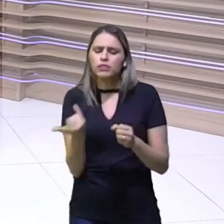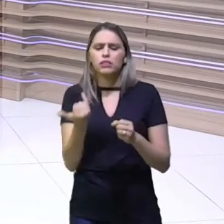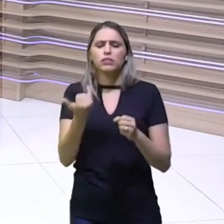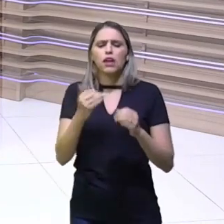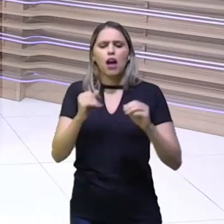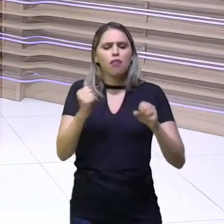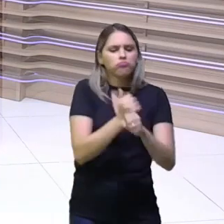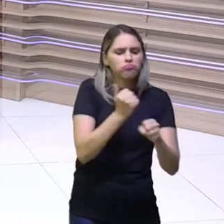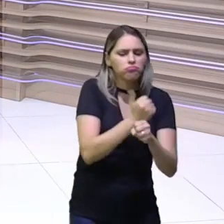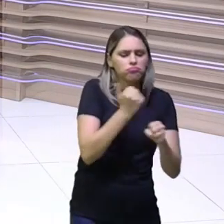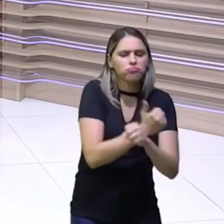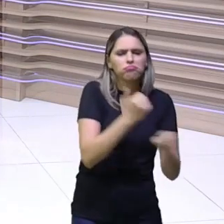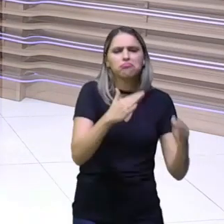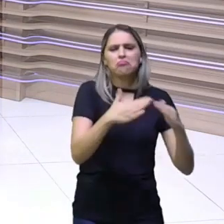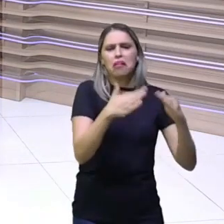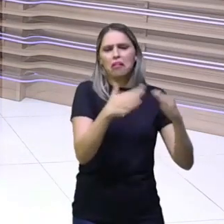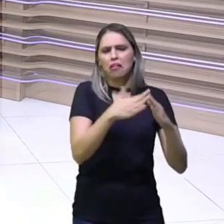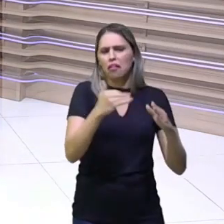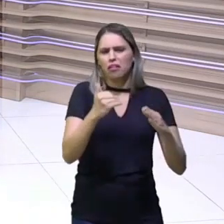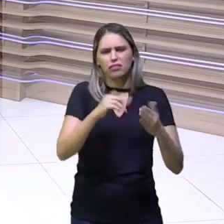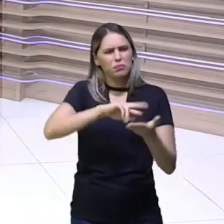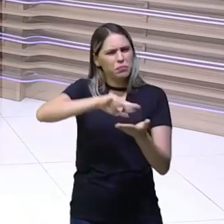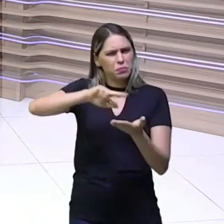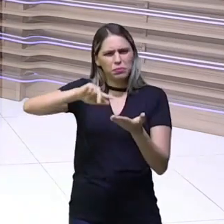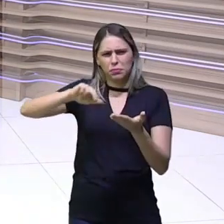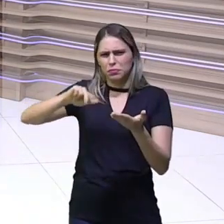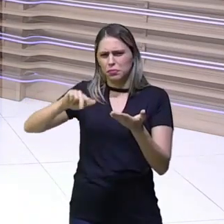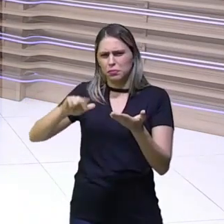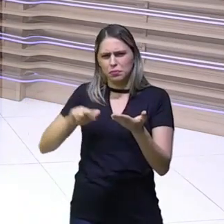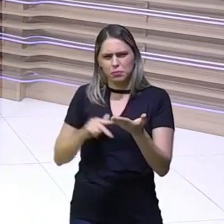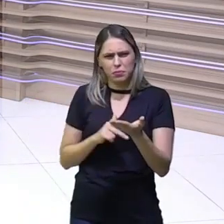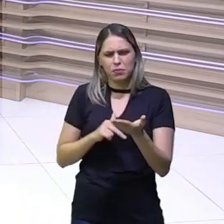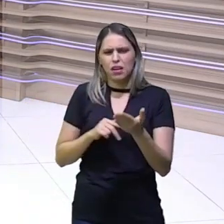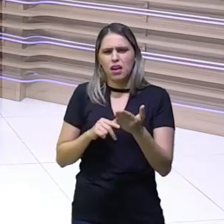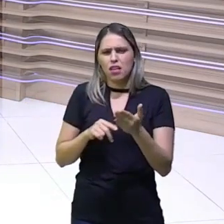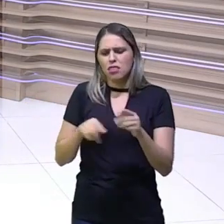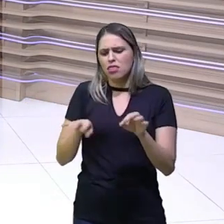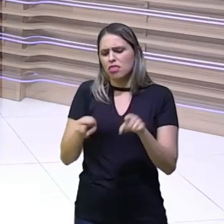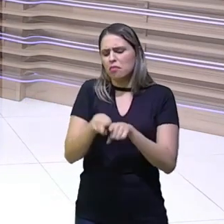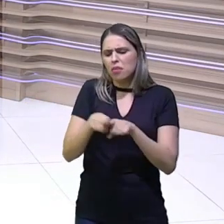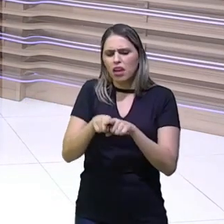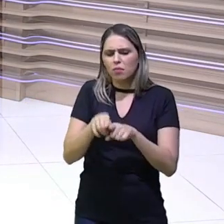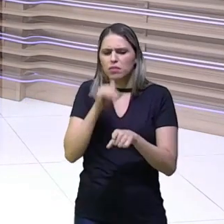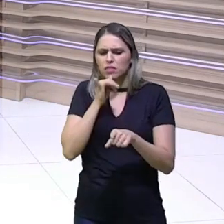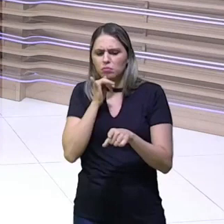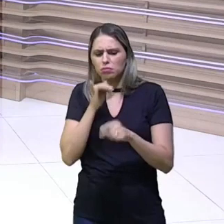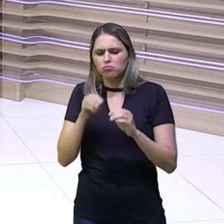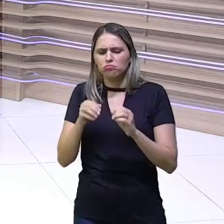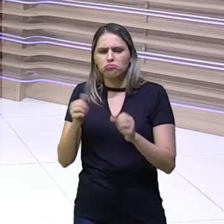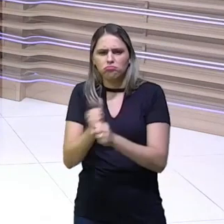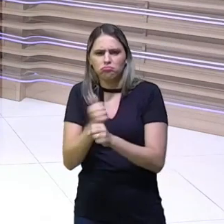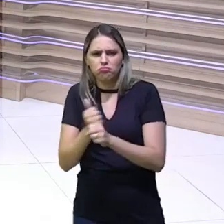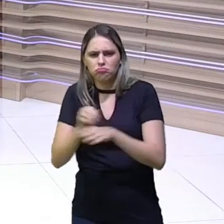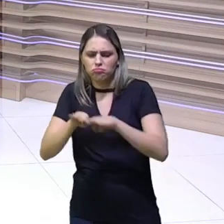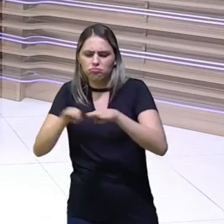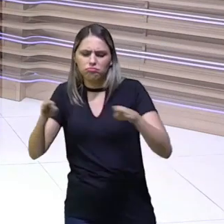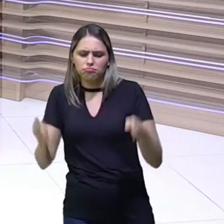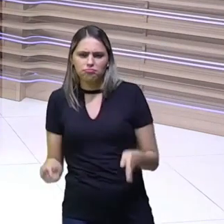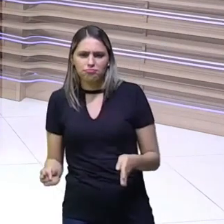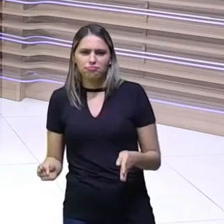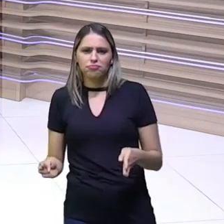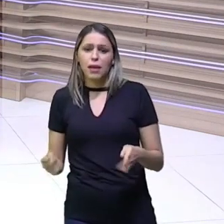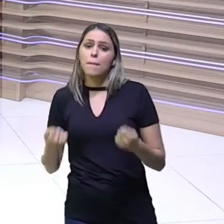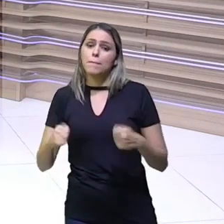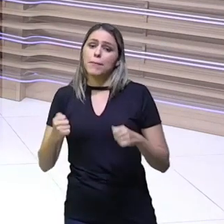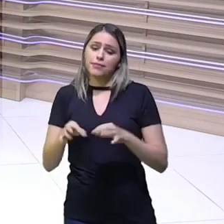sua obra, aproveitar para construir uma mesa. Precisa de toda uma medida. E